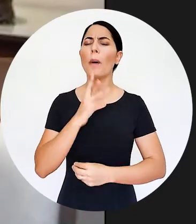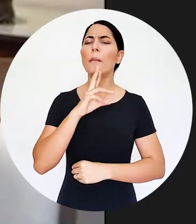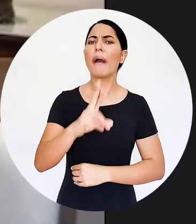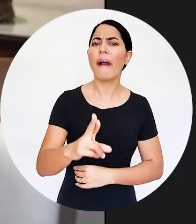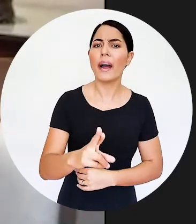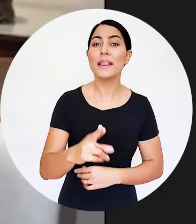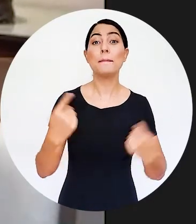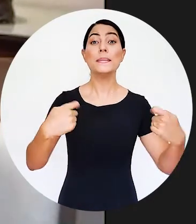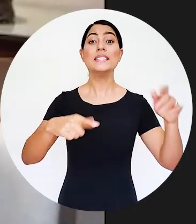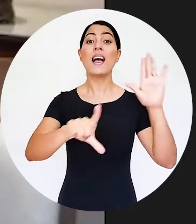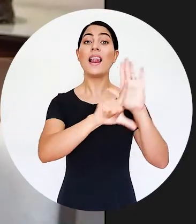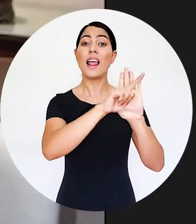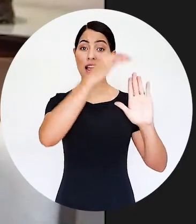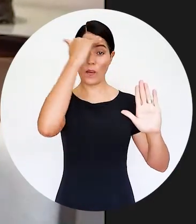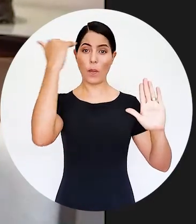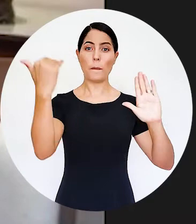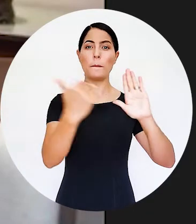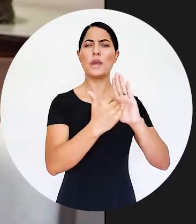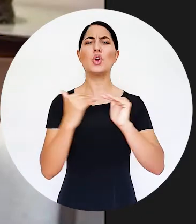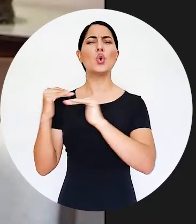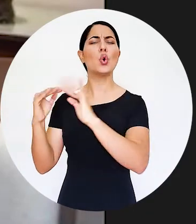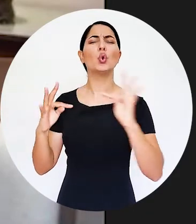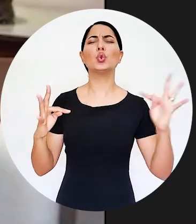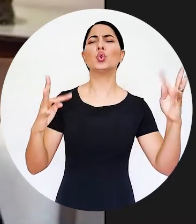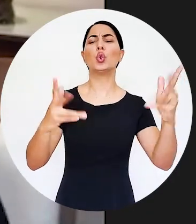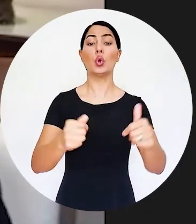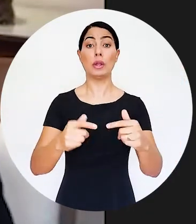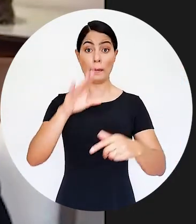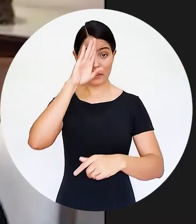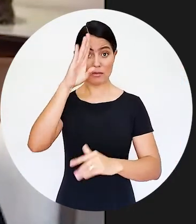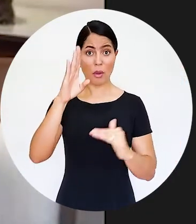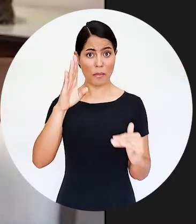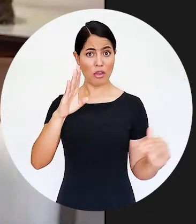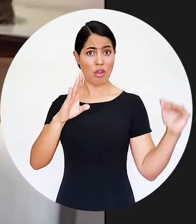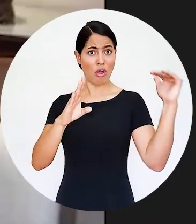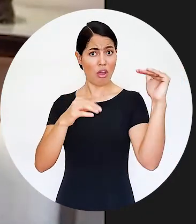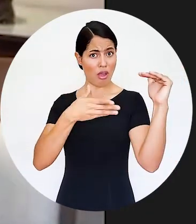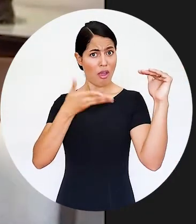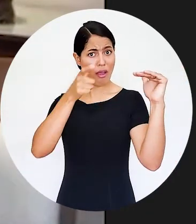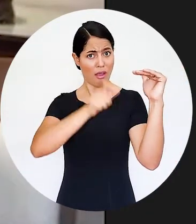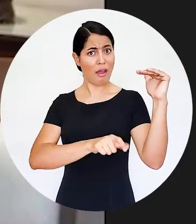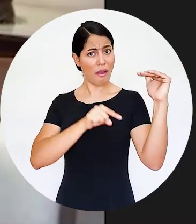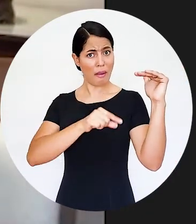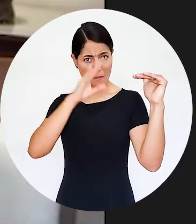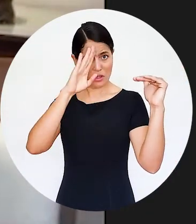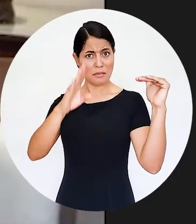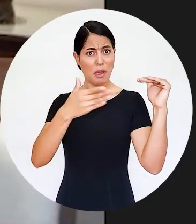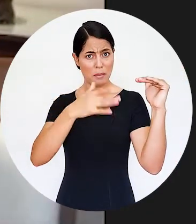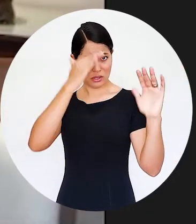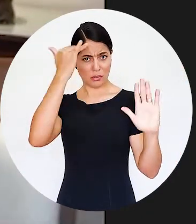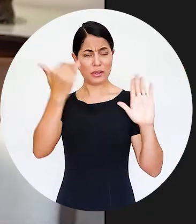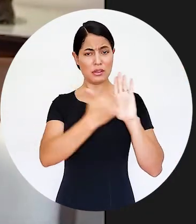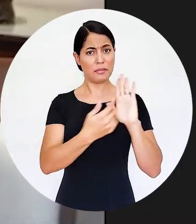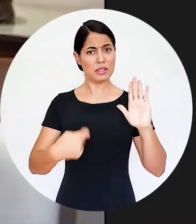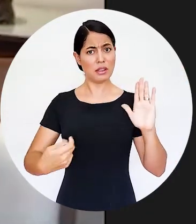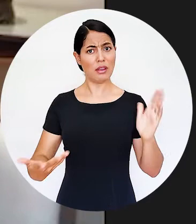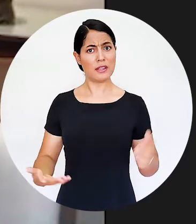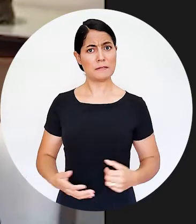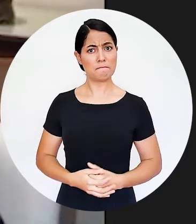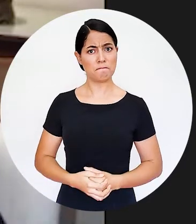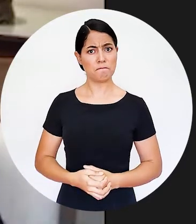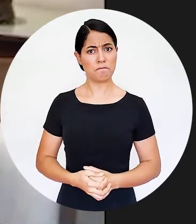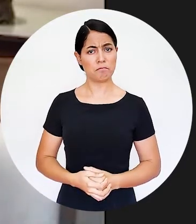cumprir a lei é um dever de todos inclusive acima de tudo as autoridades palhaço e